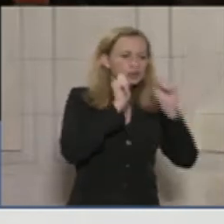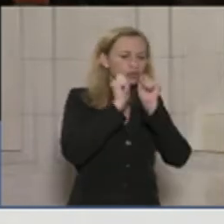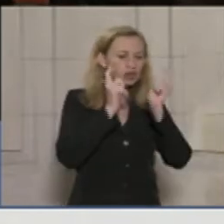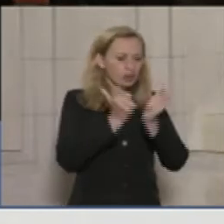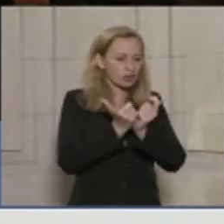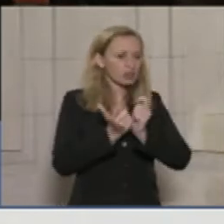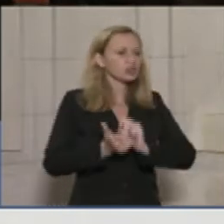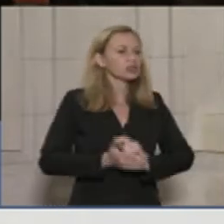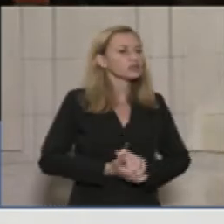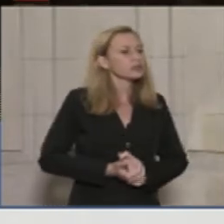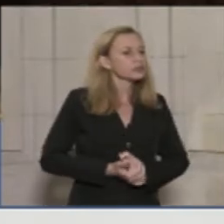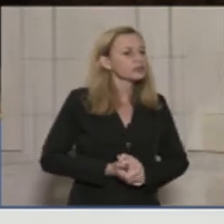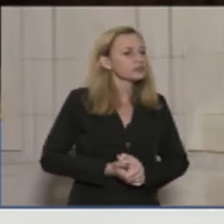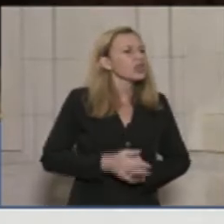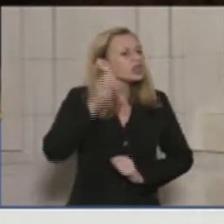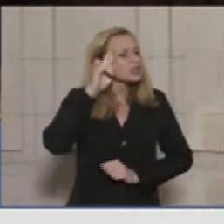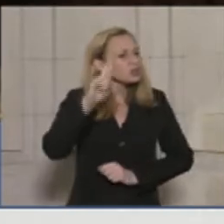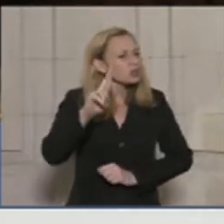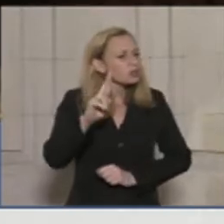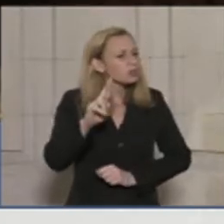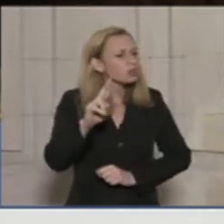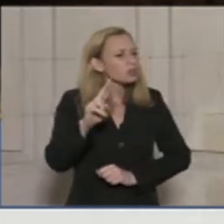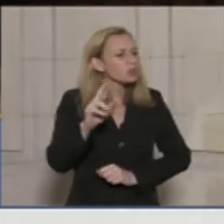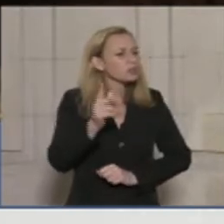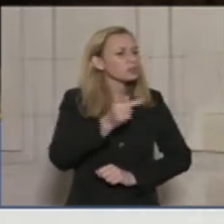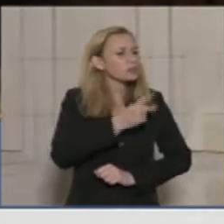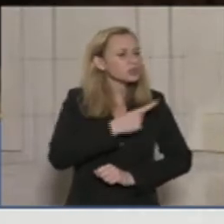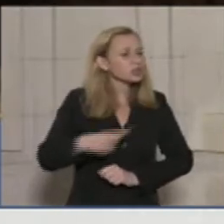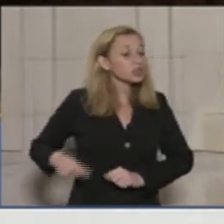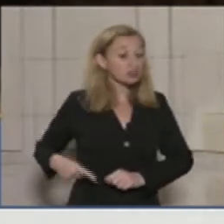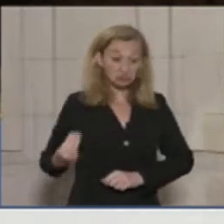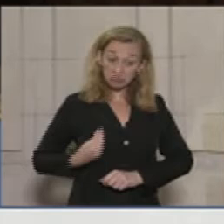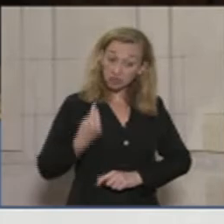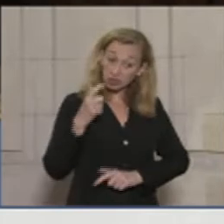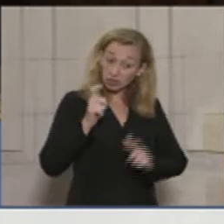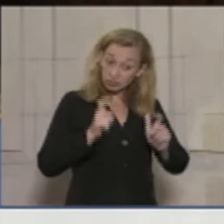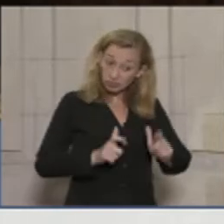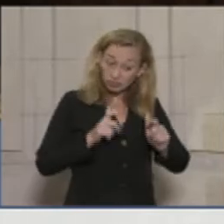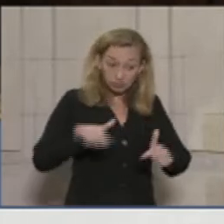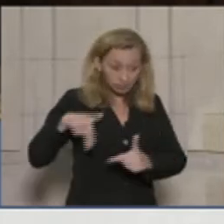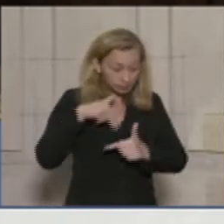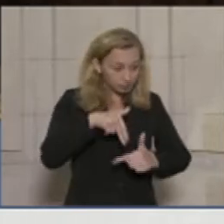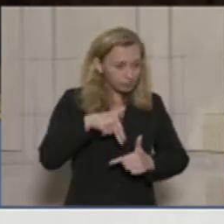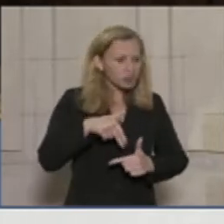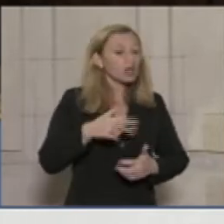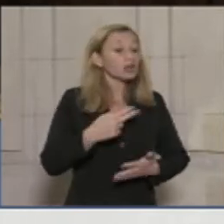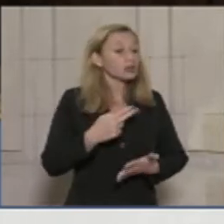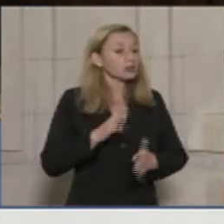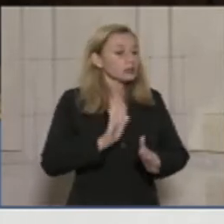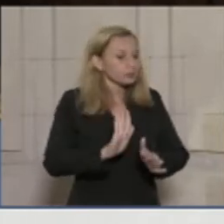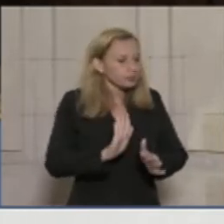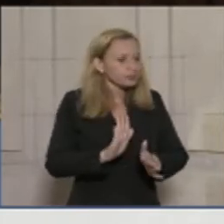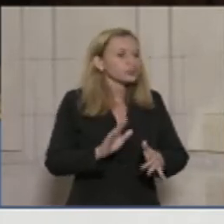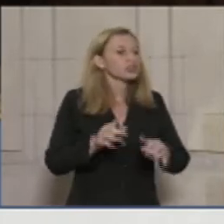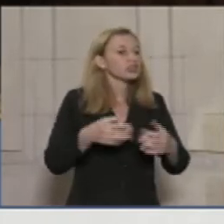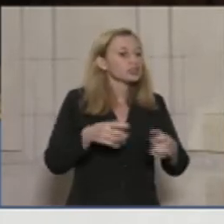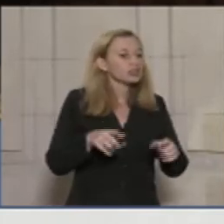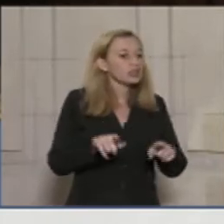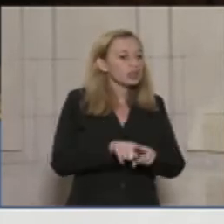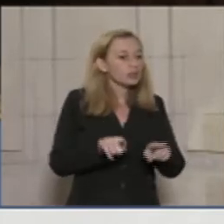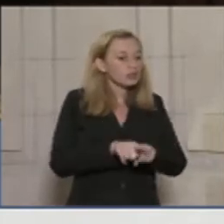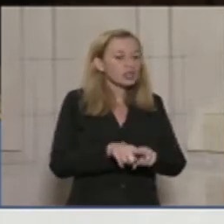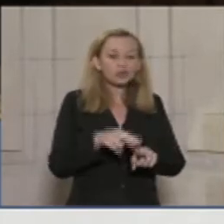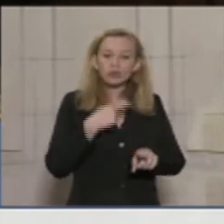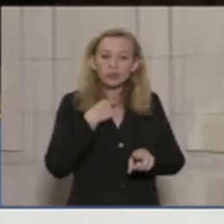Alerj. Senhor presidente, o que me traz aqui a essa tribuna, também não posso deixar de saudar aqui os nossos queridos servidores